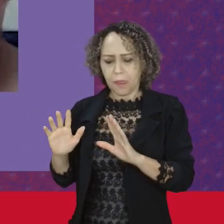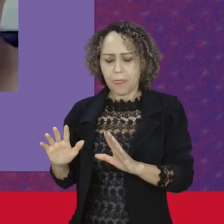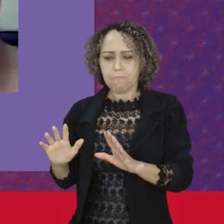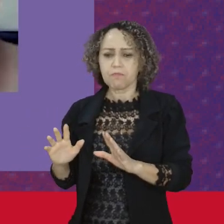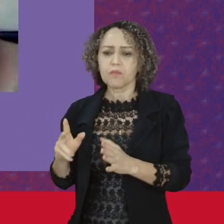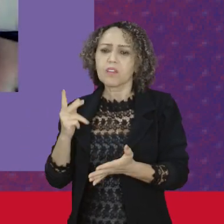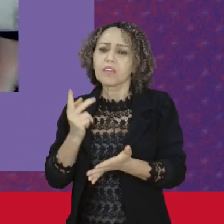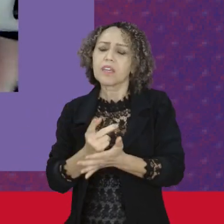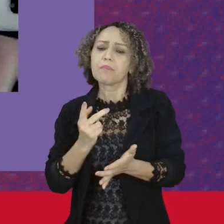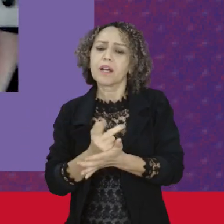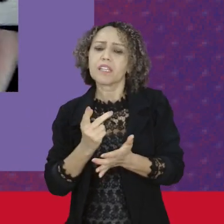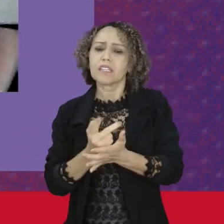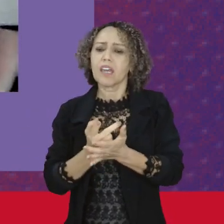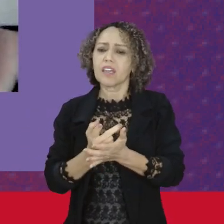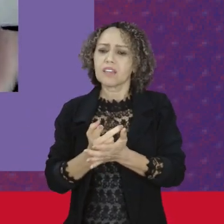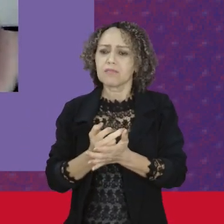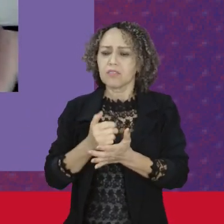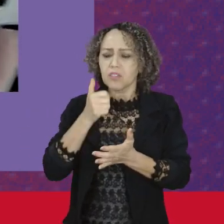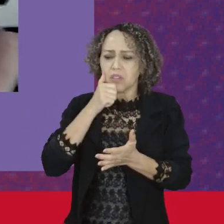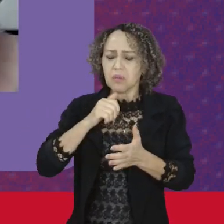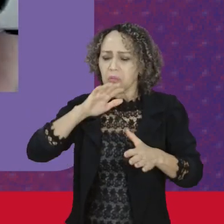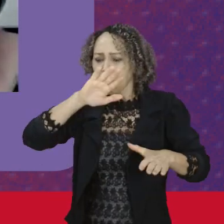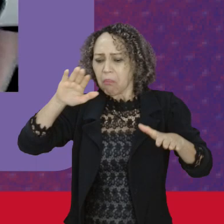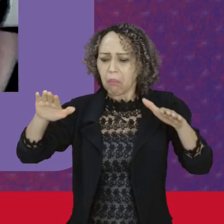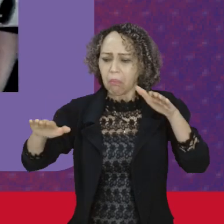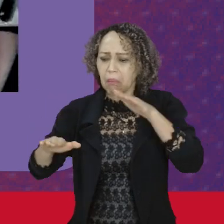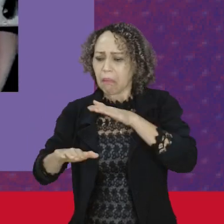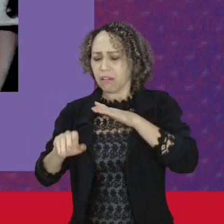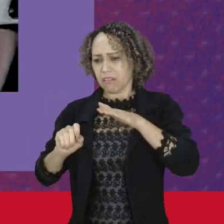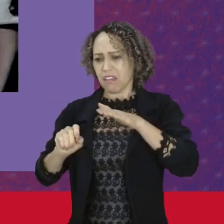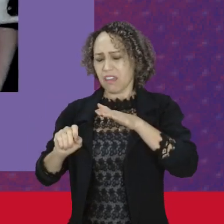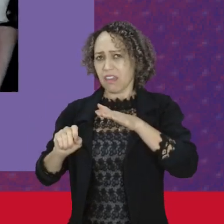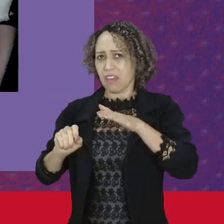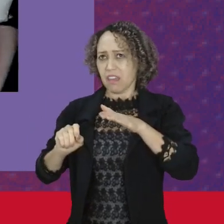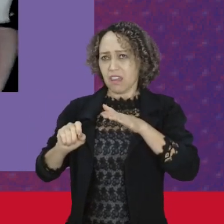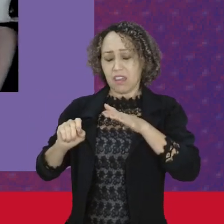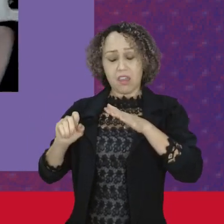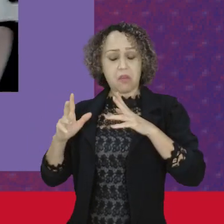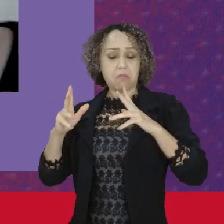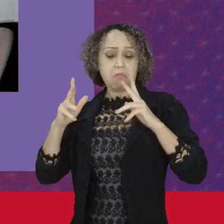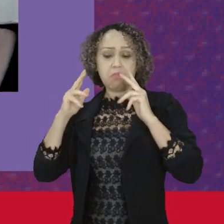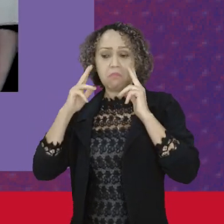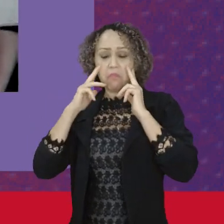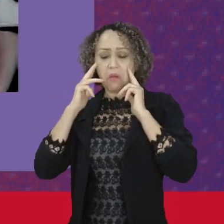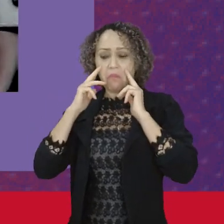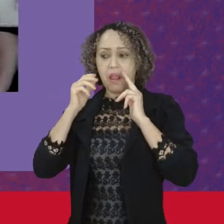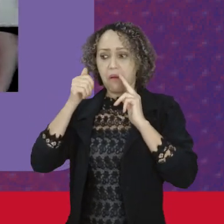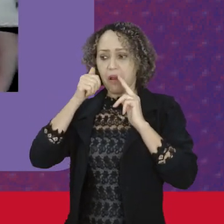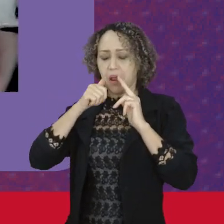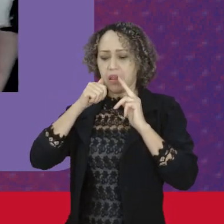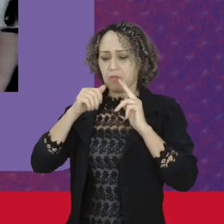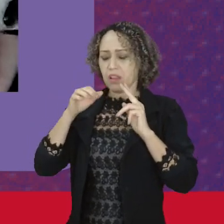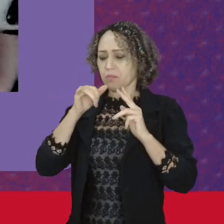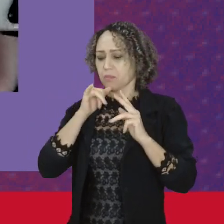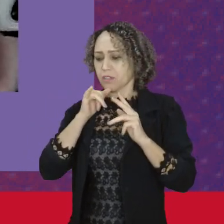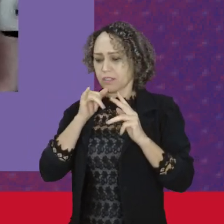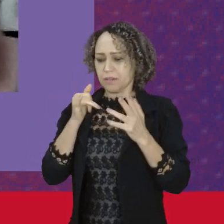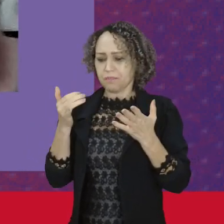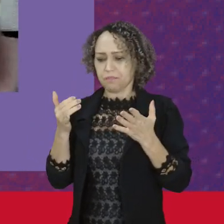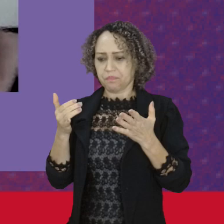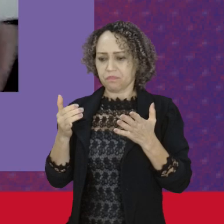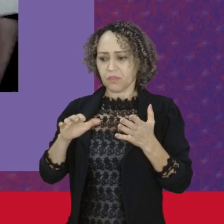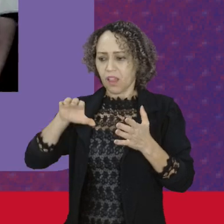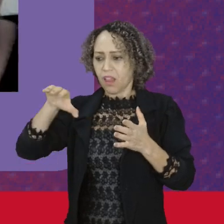mantém essa subordinação é de que é natural. As mulheres, quer dizer, você tem uma separação no papel das mulheres e